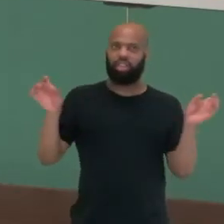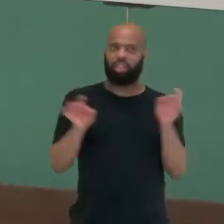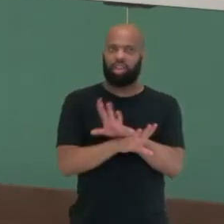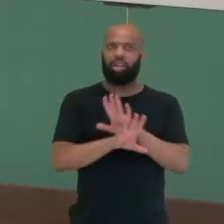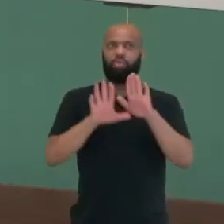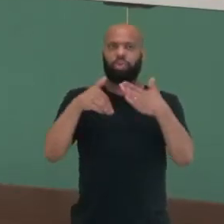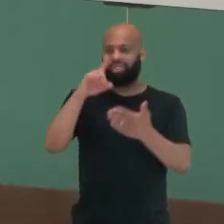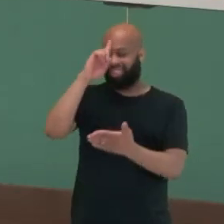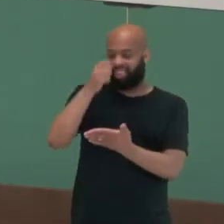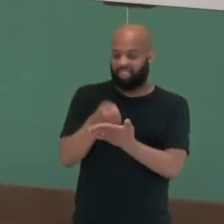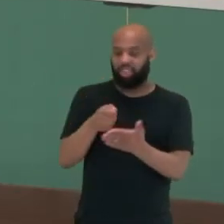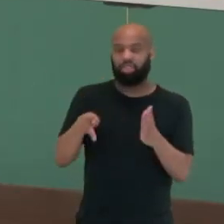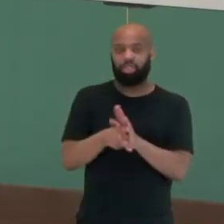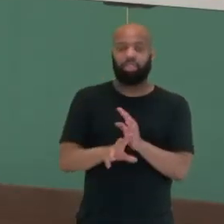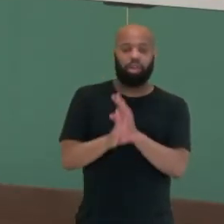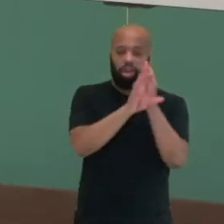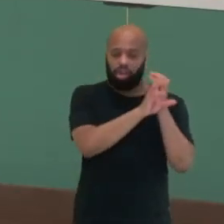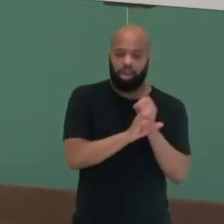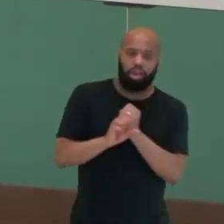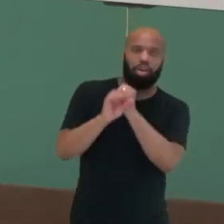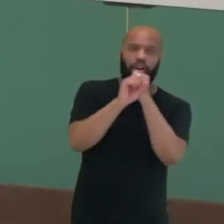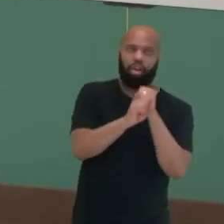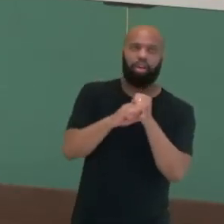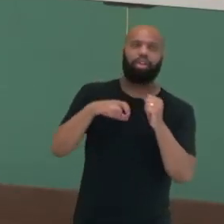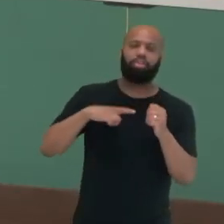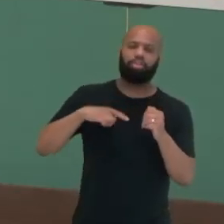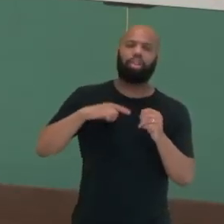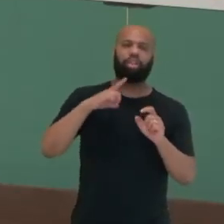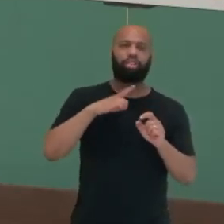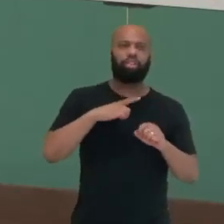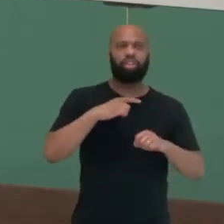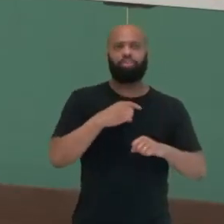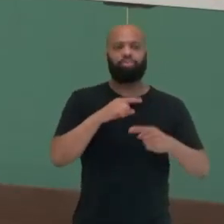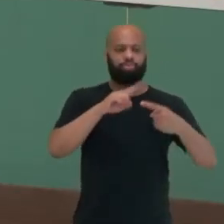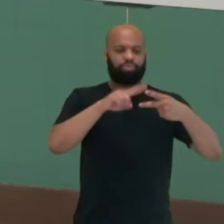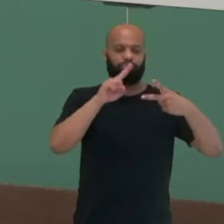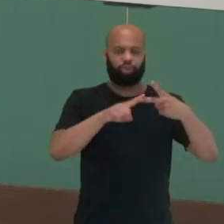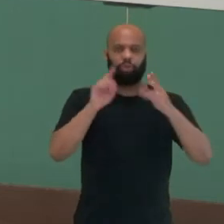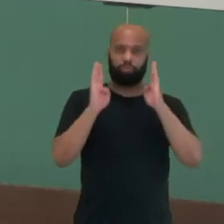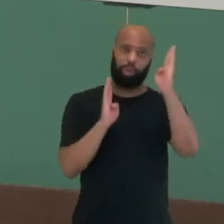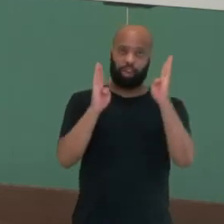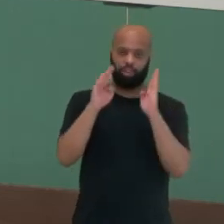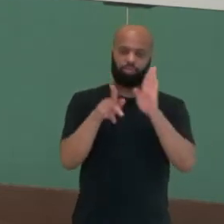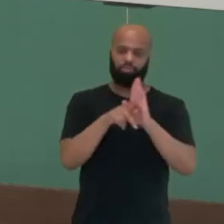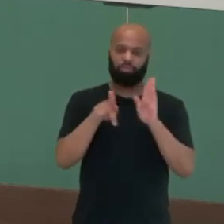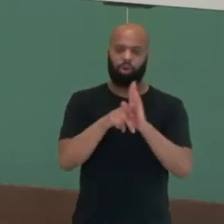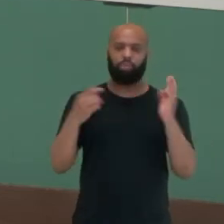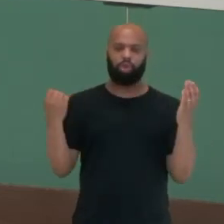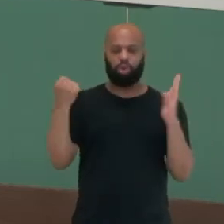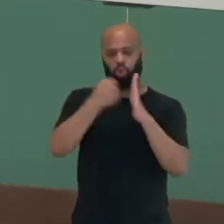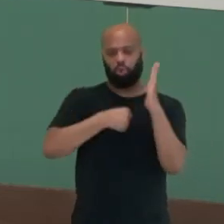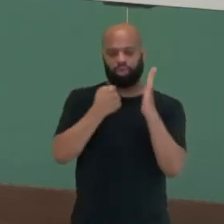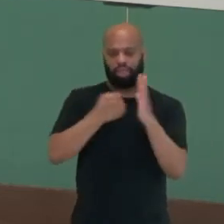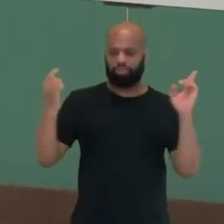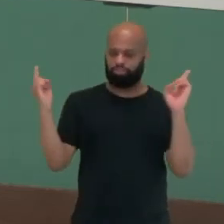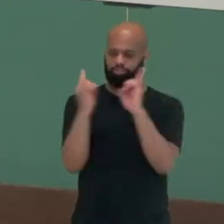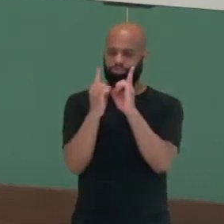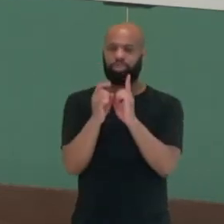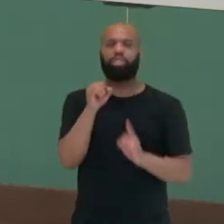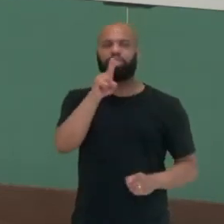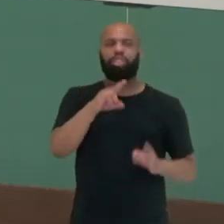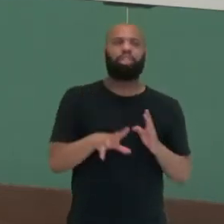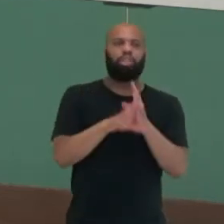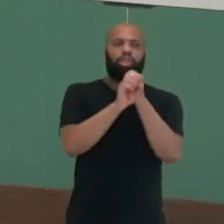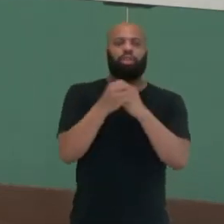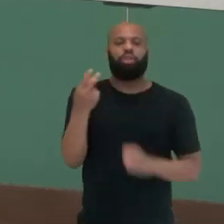com a pontuação acumulada nos 2 rounds. Tá? Então, a pontuação que você acumulou nos